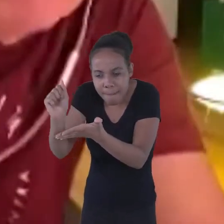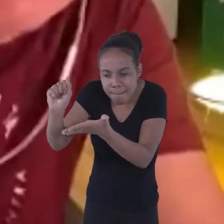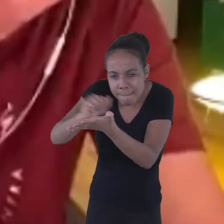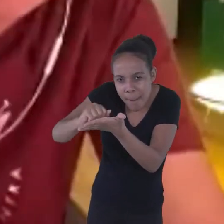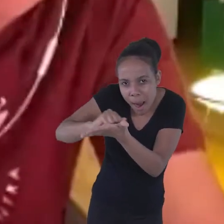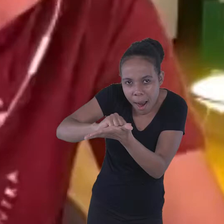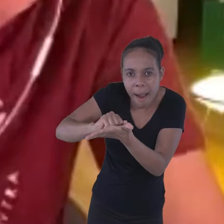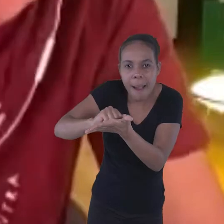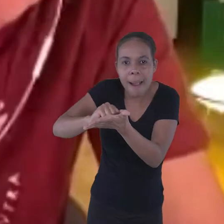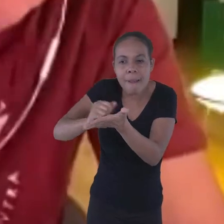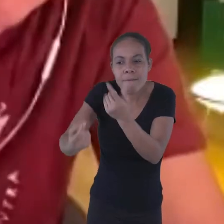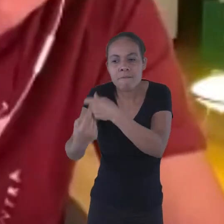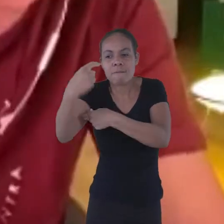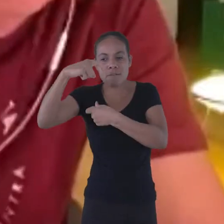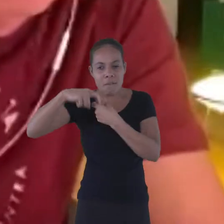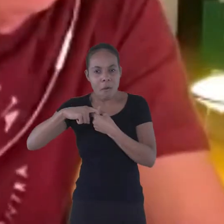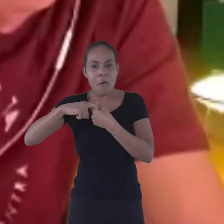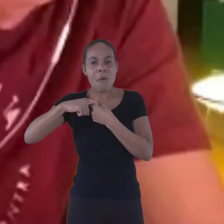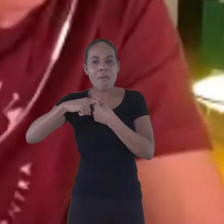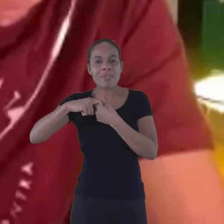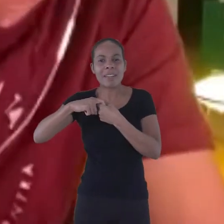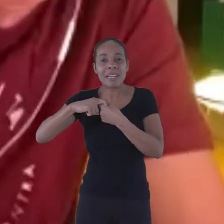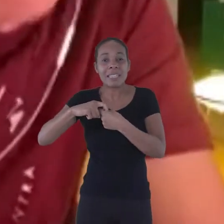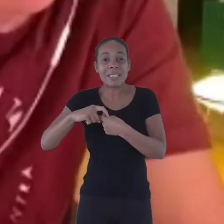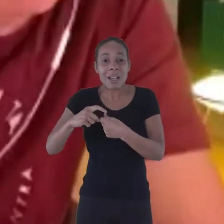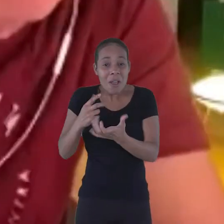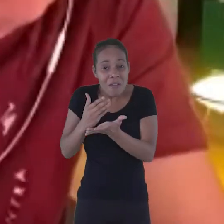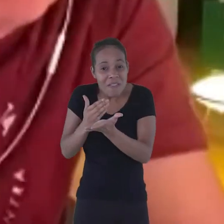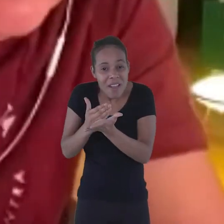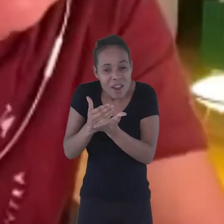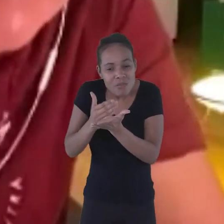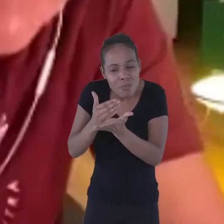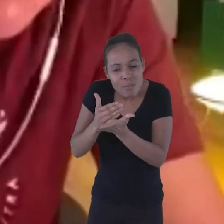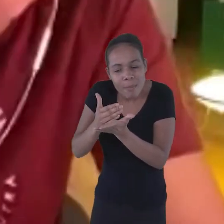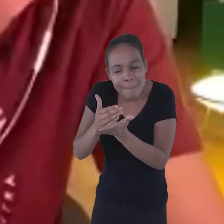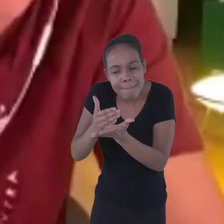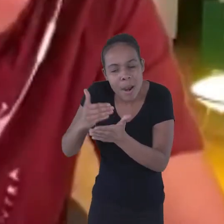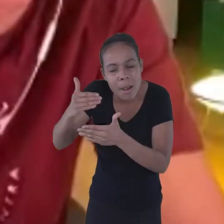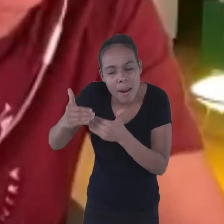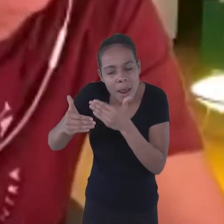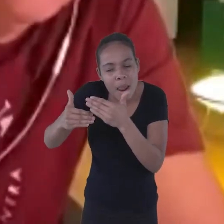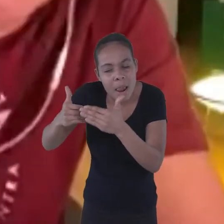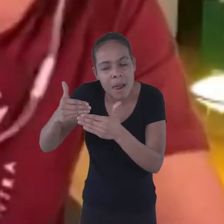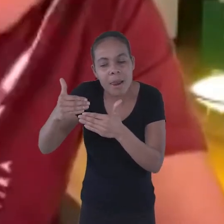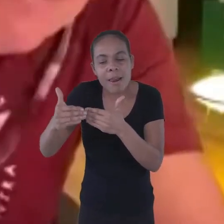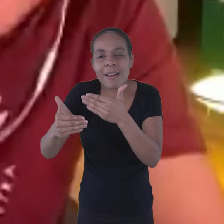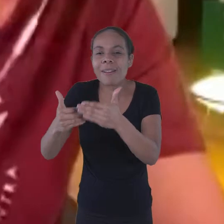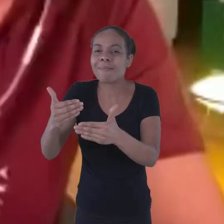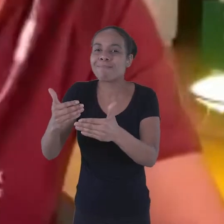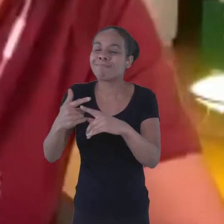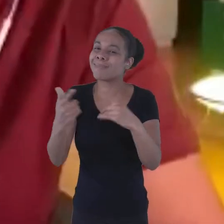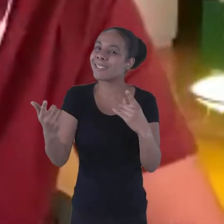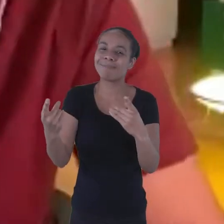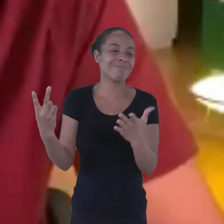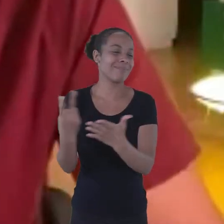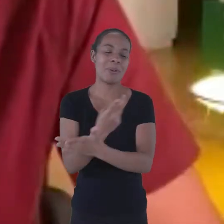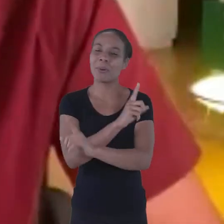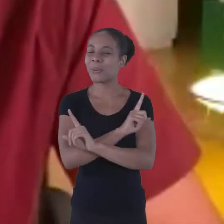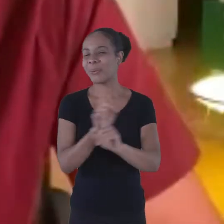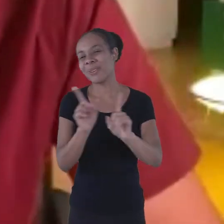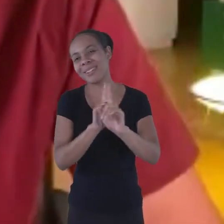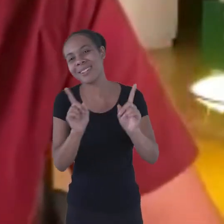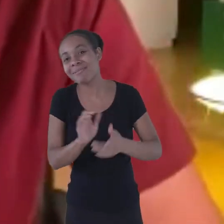borracha, apaga, volta a uma casa, joga os dados novamente, segue em frente. Mas não é assim que a banda